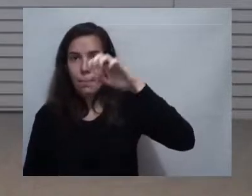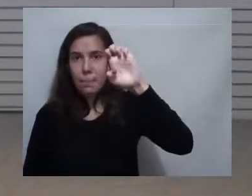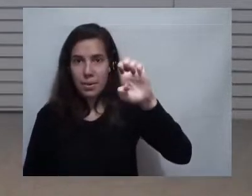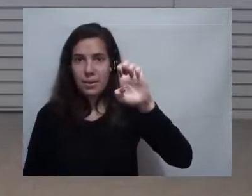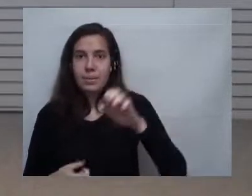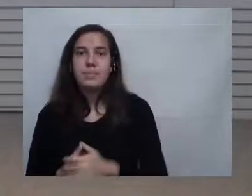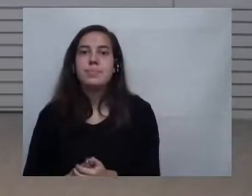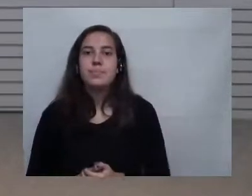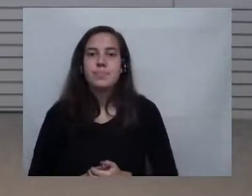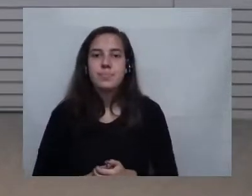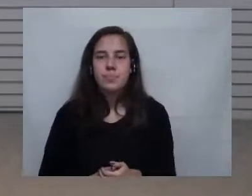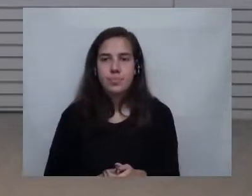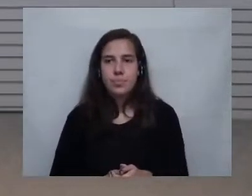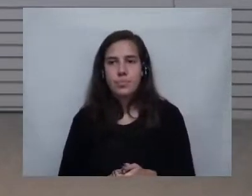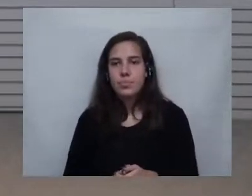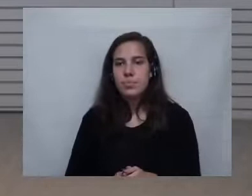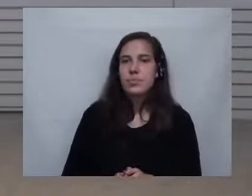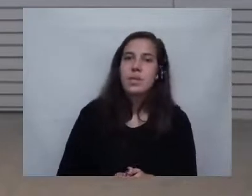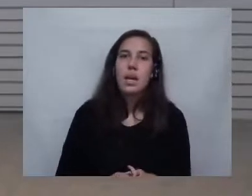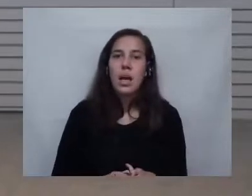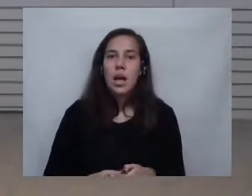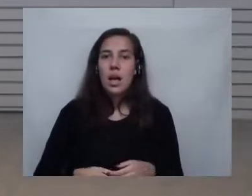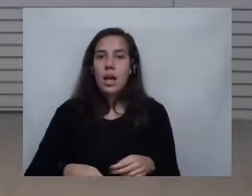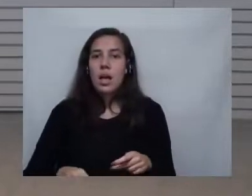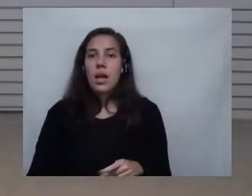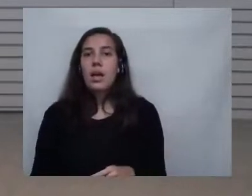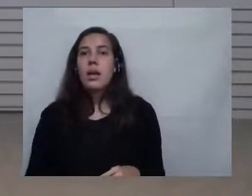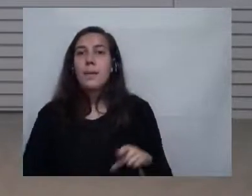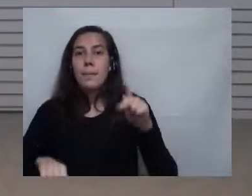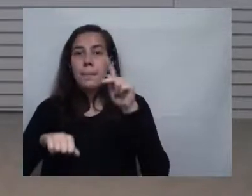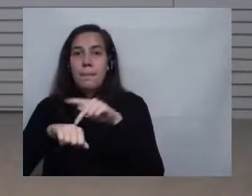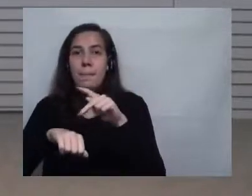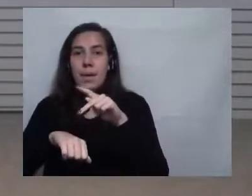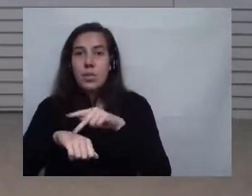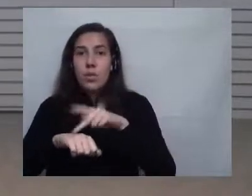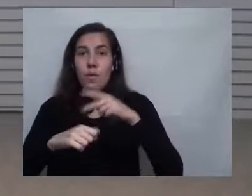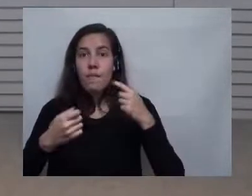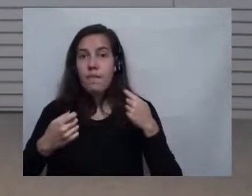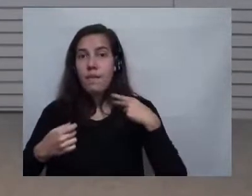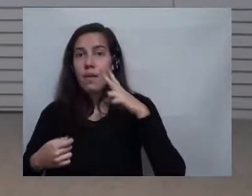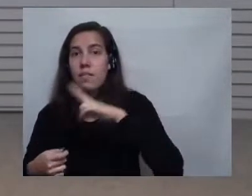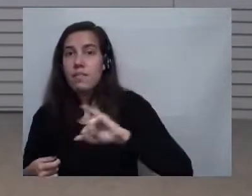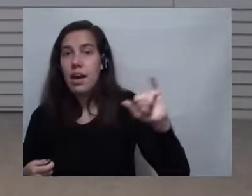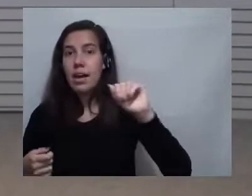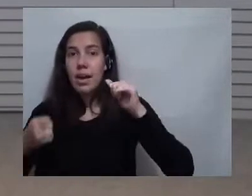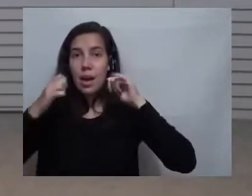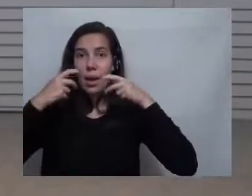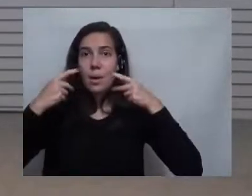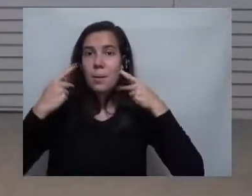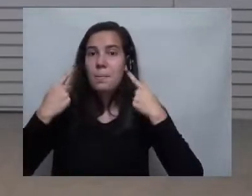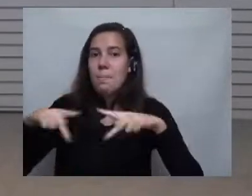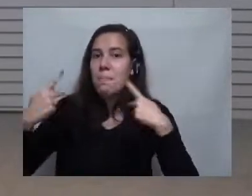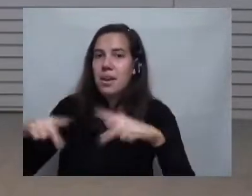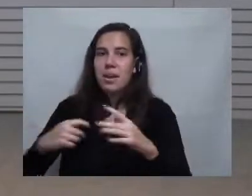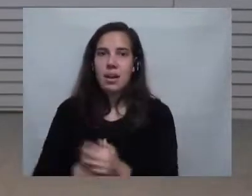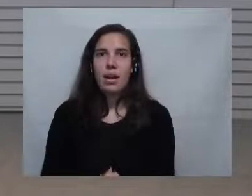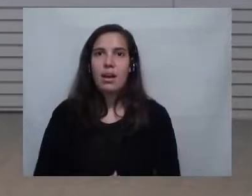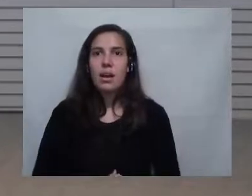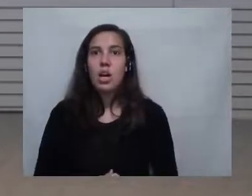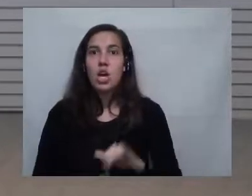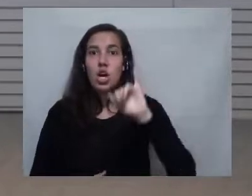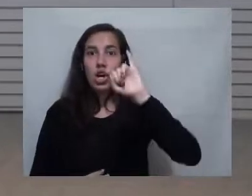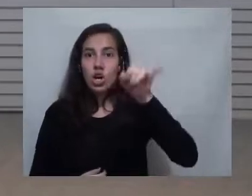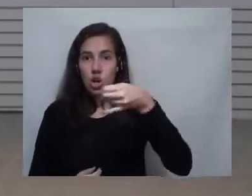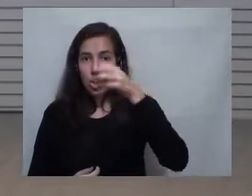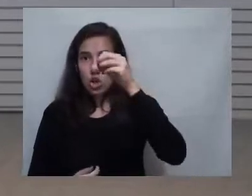chopp em garrafa a tel-aviv o jogo já era bacanuda na